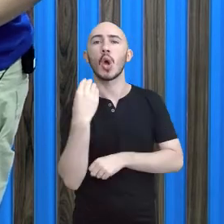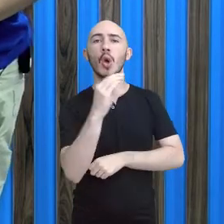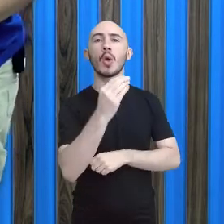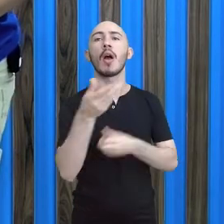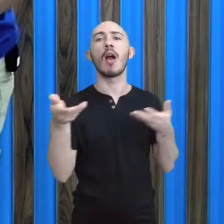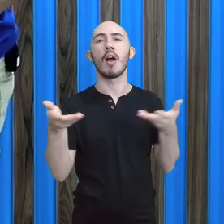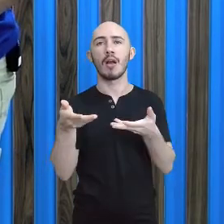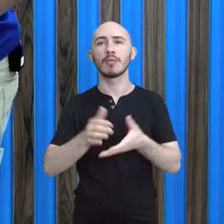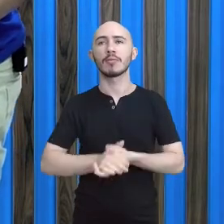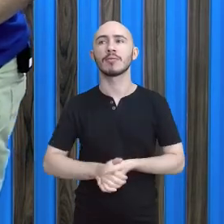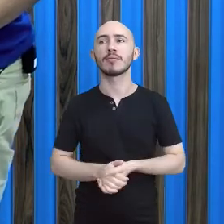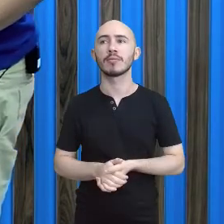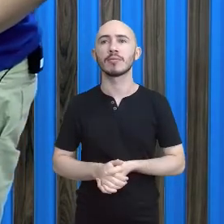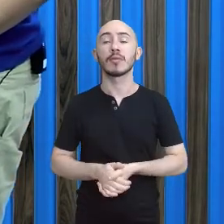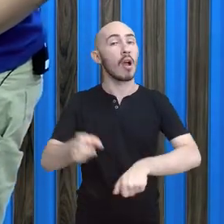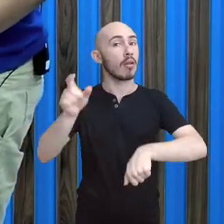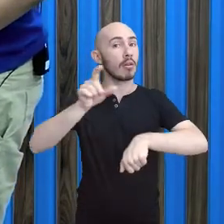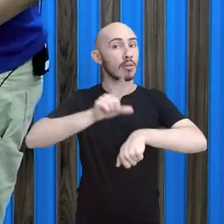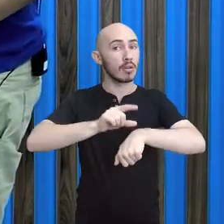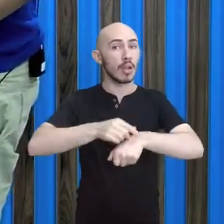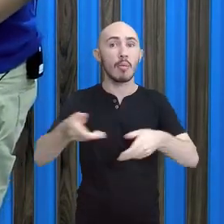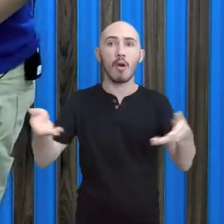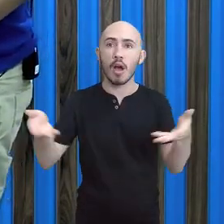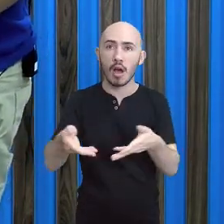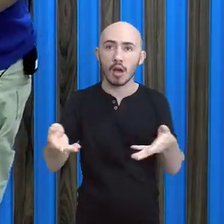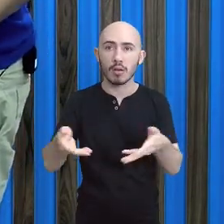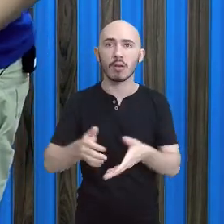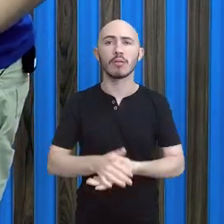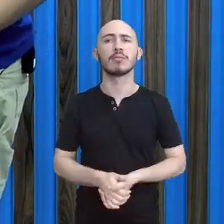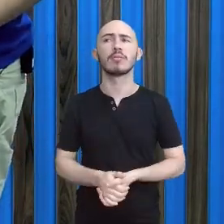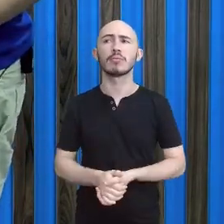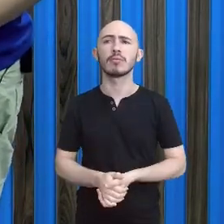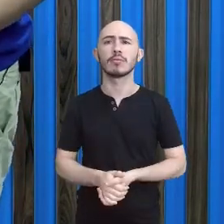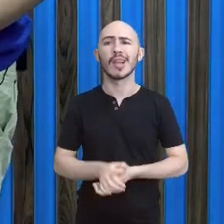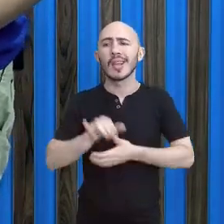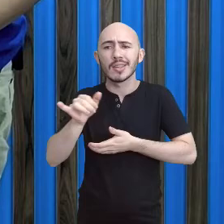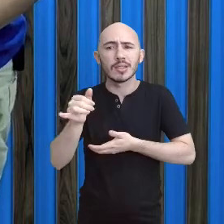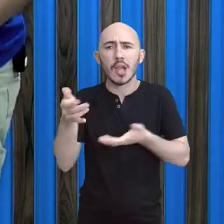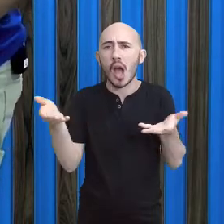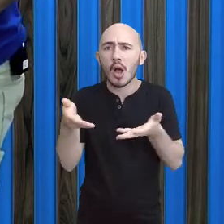Então, the time is now. O tempo é agora. If not now, when? Se não